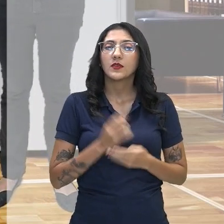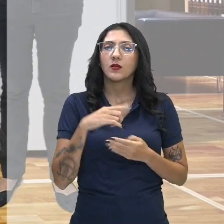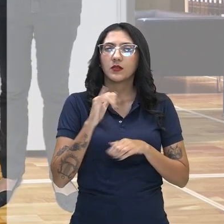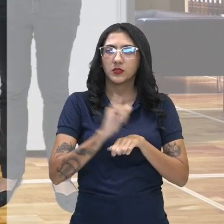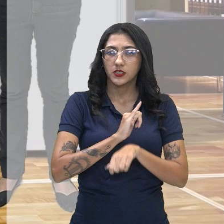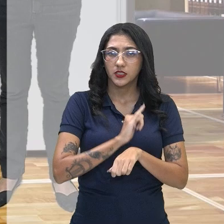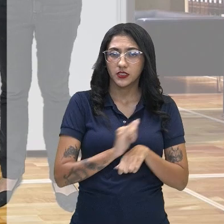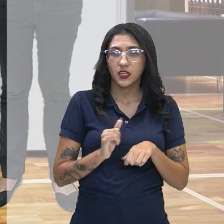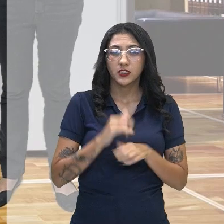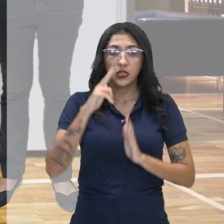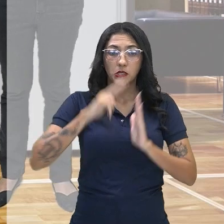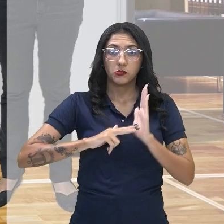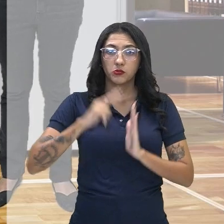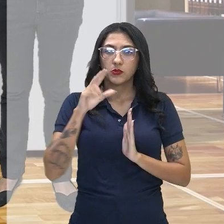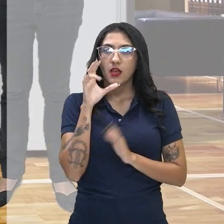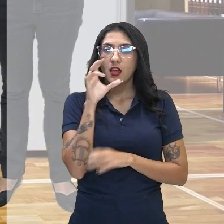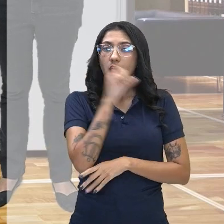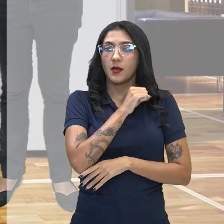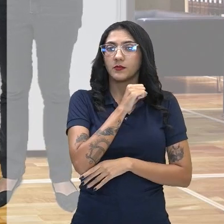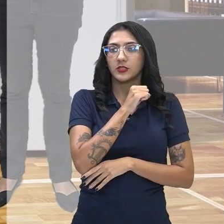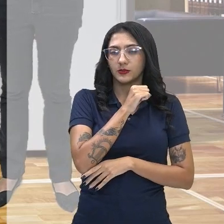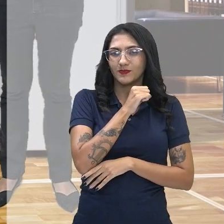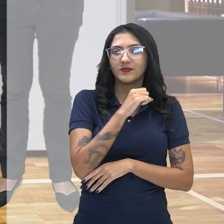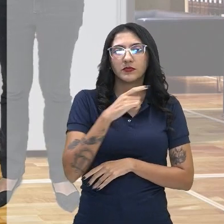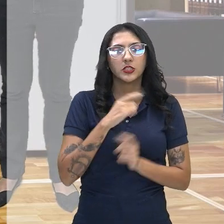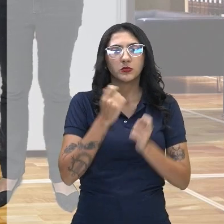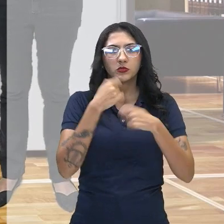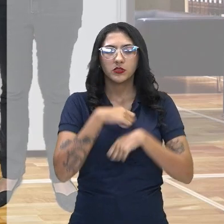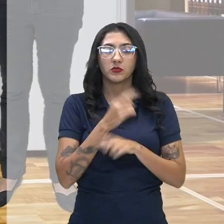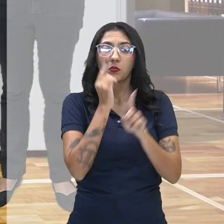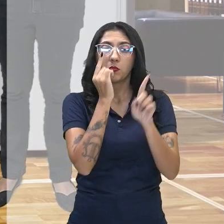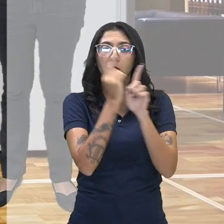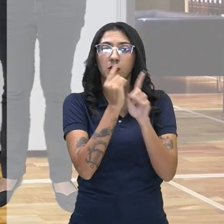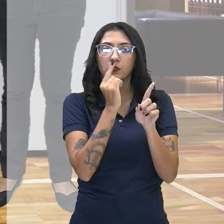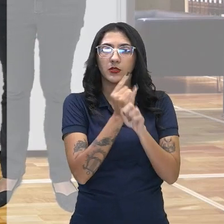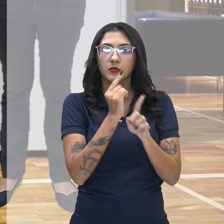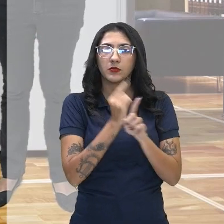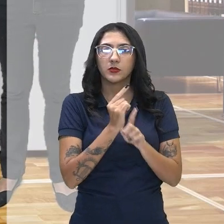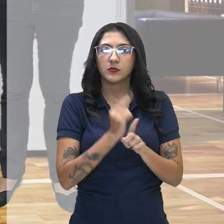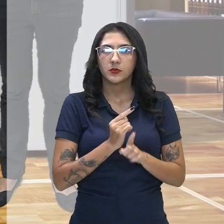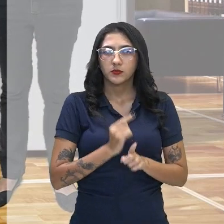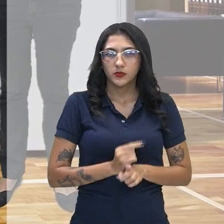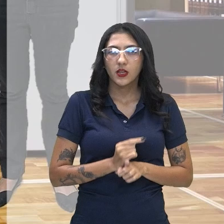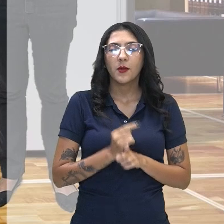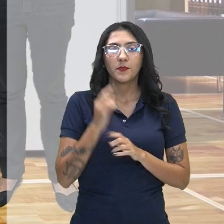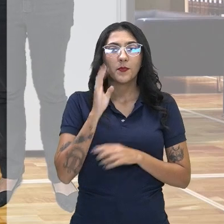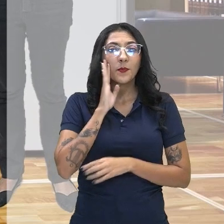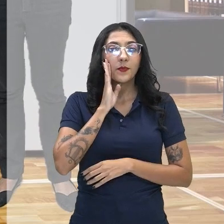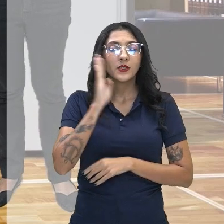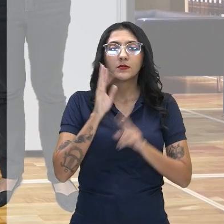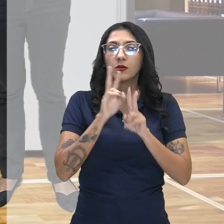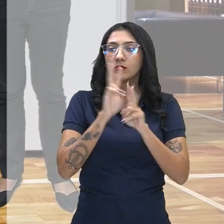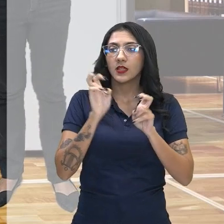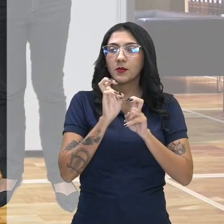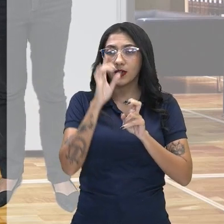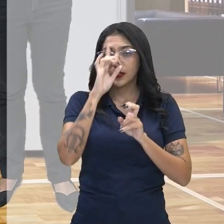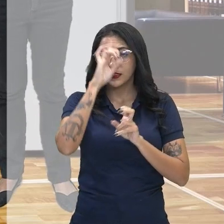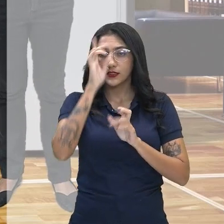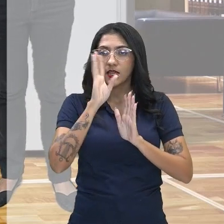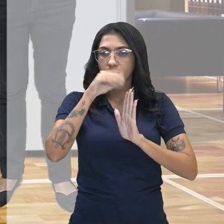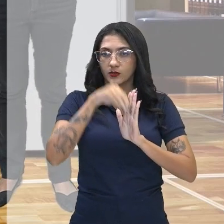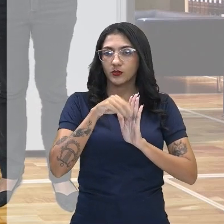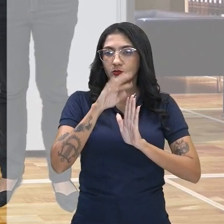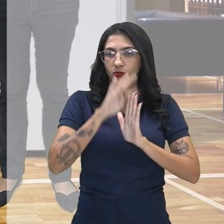de leitura rápida para quê? Para identificar a ideia principal de um